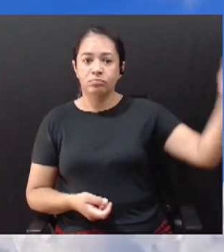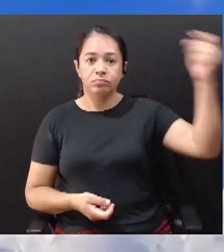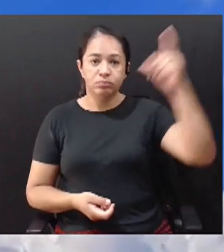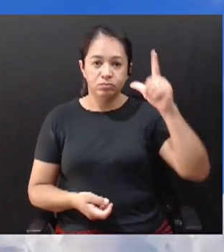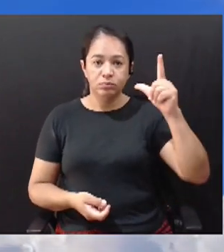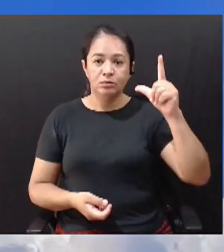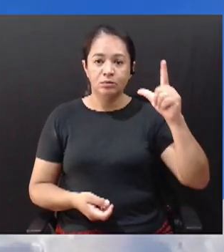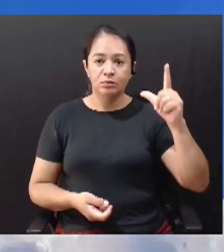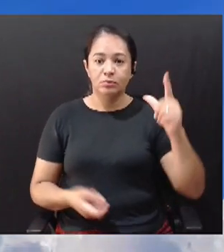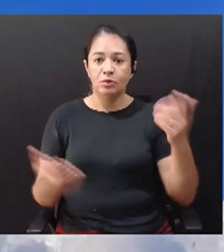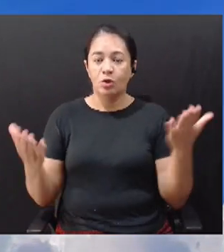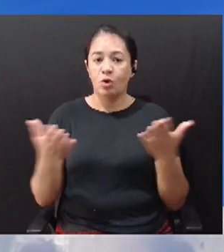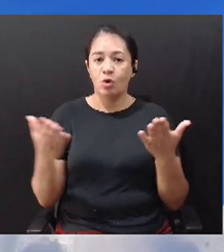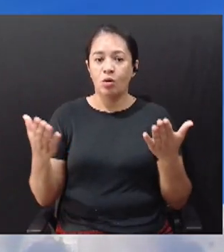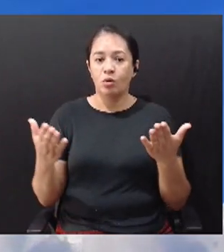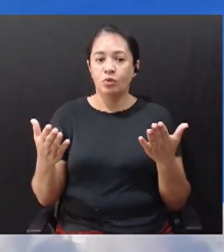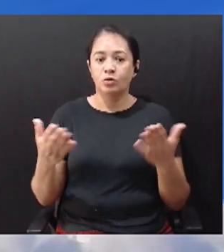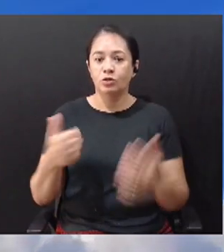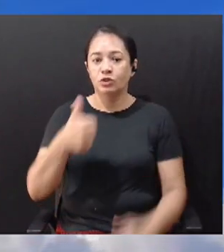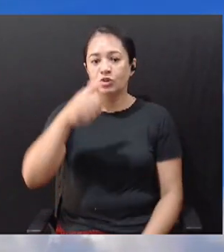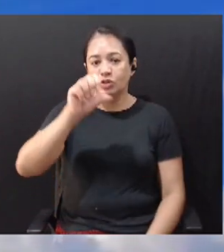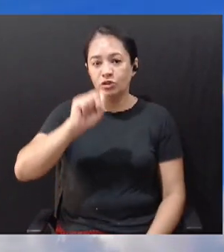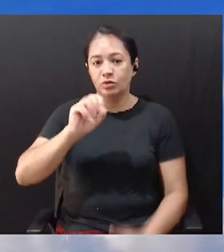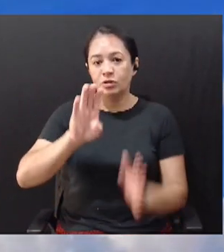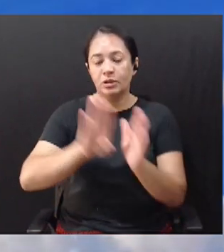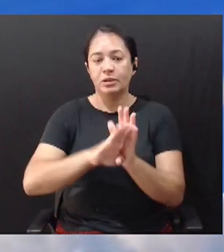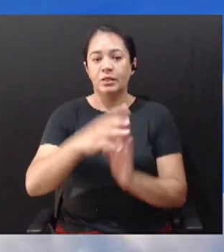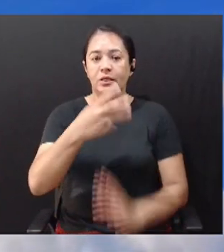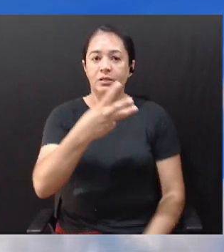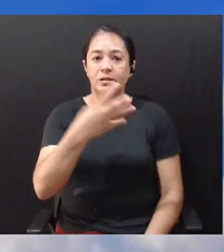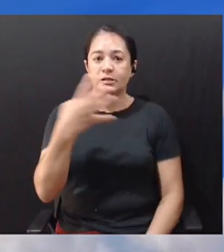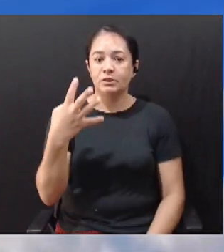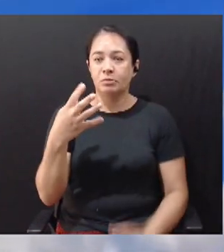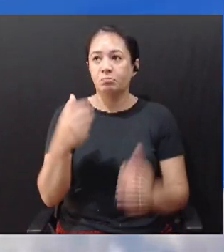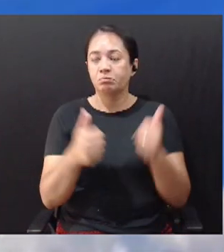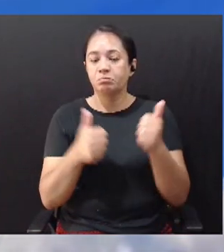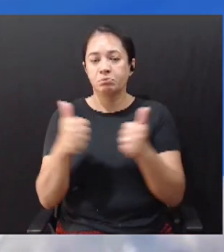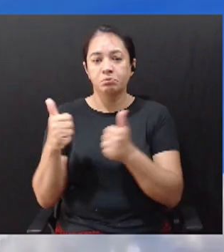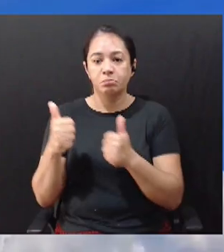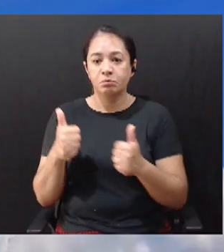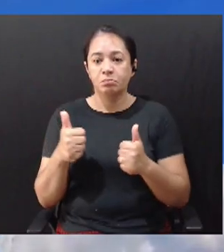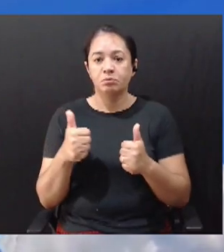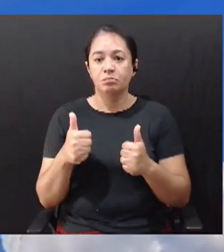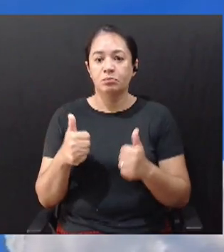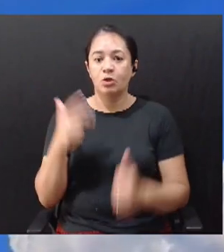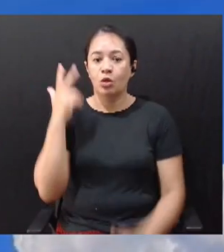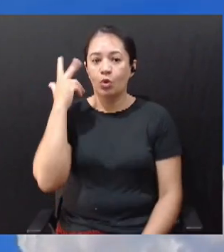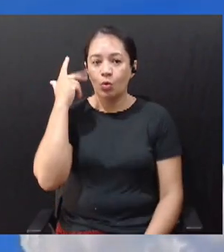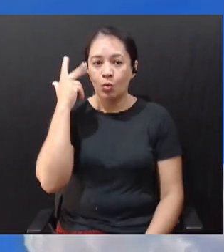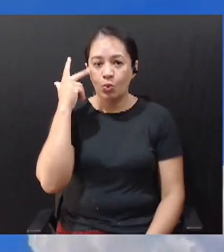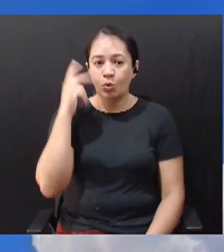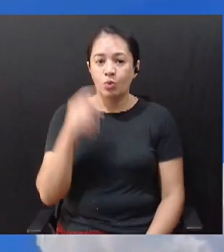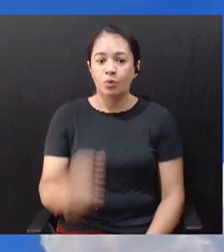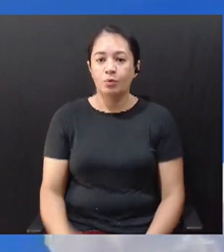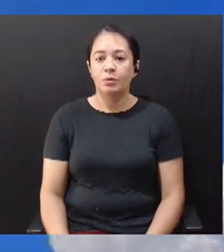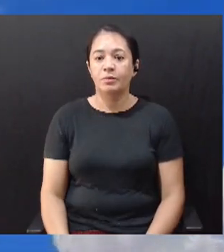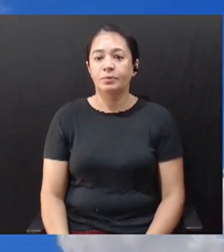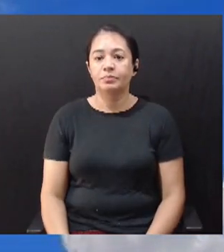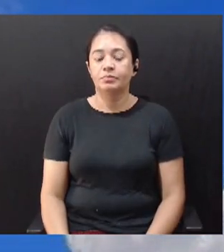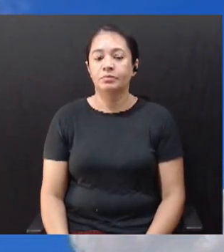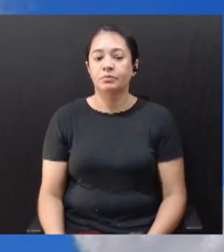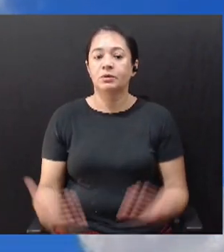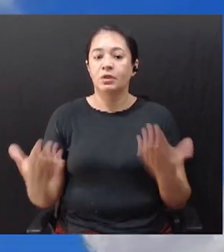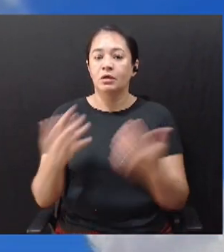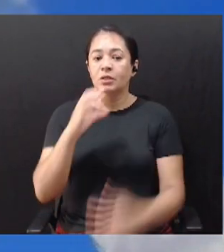mínima de 18, máxima de 34, tudo bem, tudo tranquilo, como o normal, né, dessa primavera. Agora sábado,